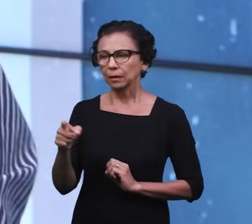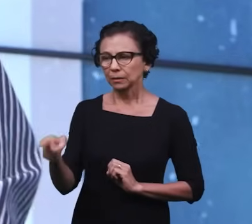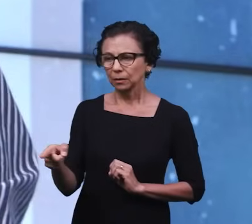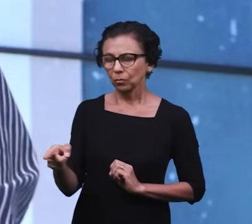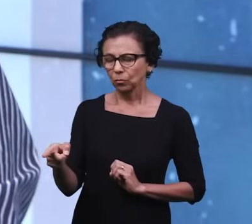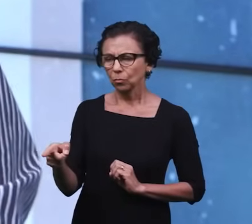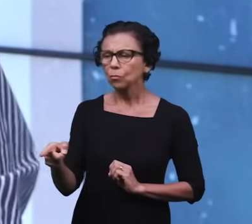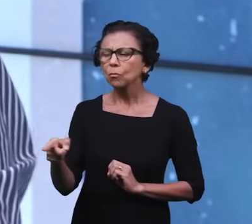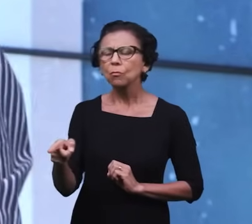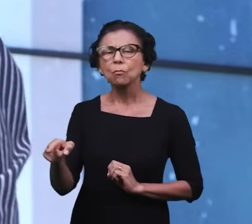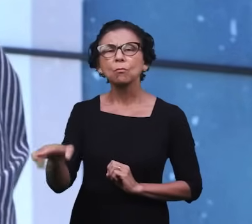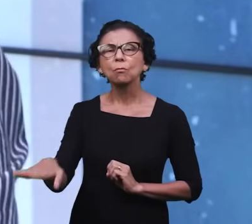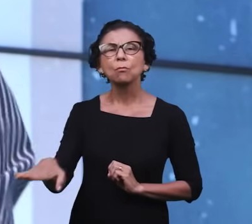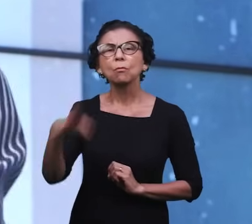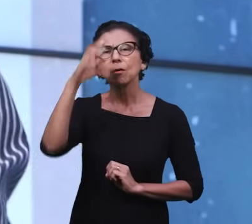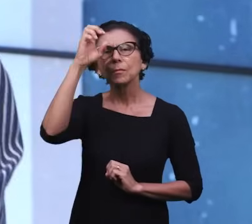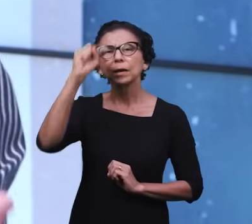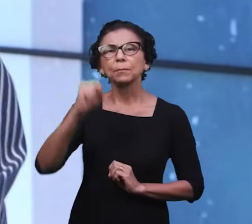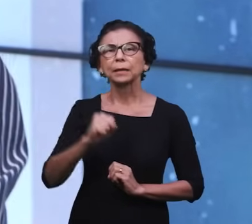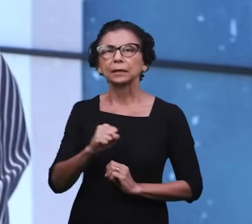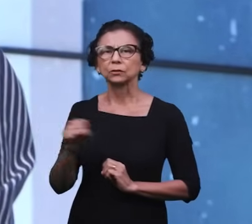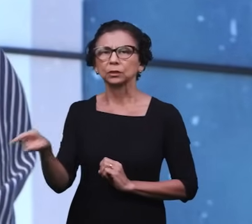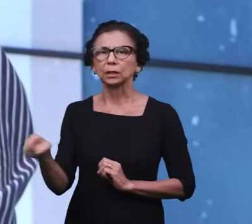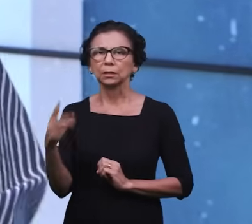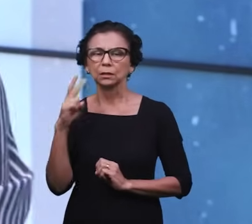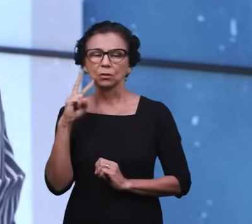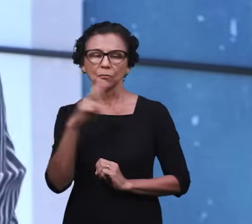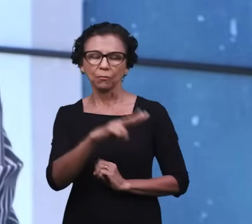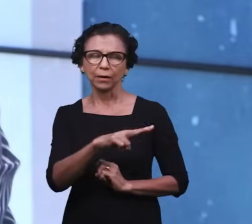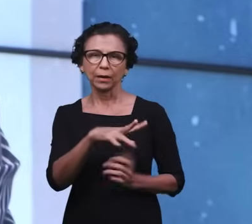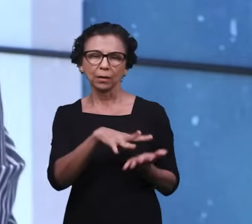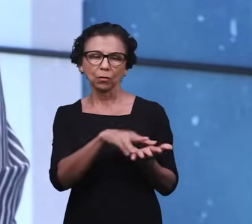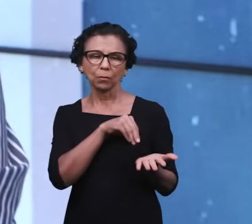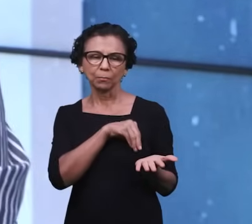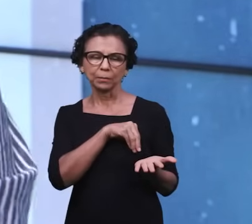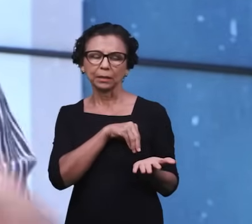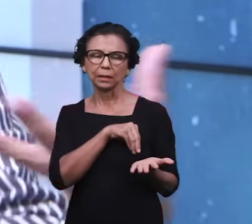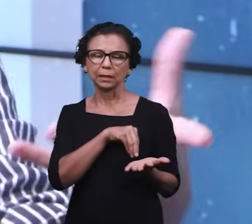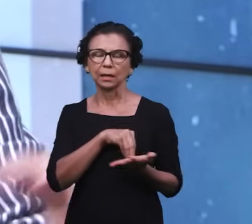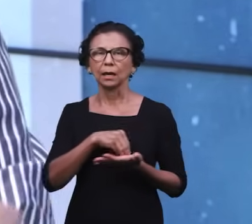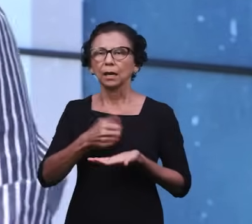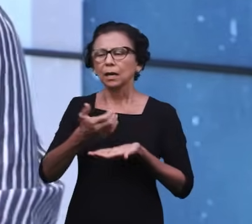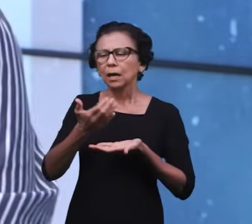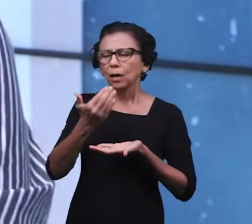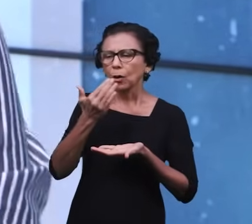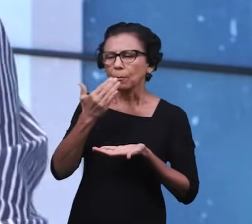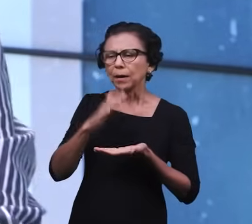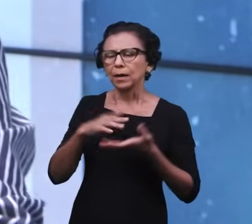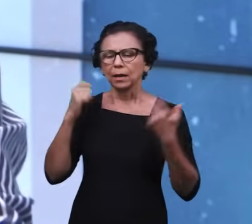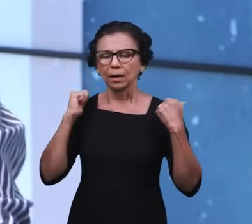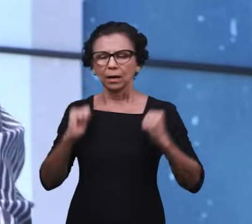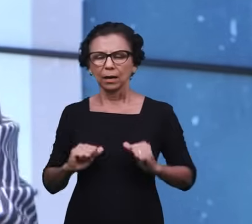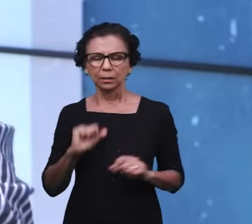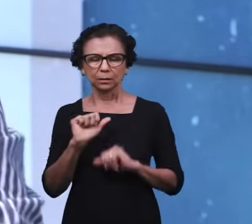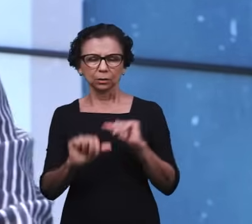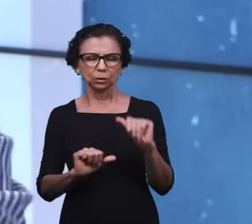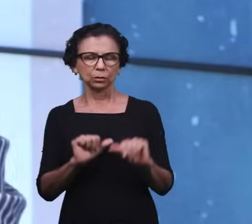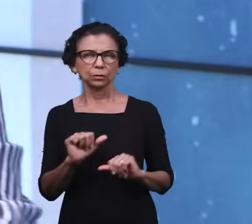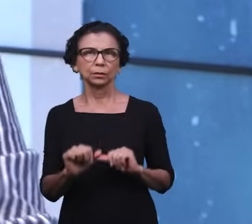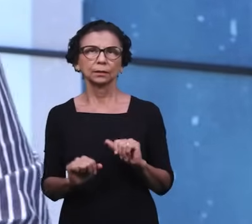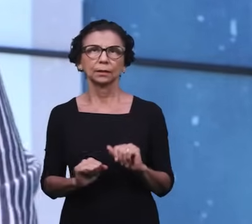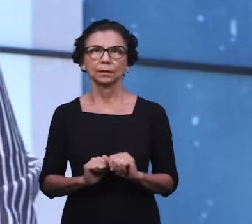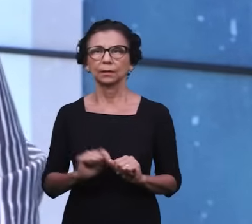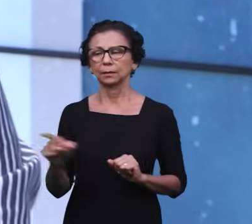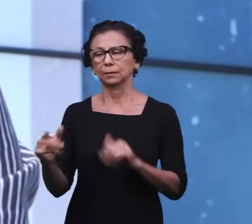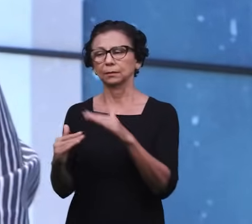ela aprende, o adulto está ensinando, nem sabe que está ensinando. Está ensinando a comer, a tratar os outros, ela está aprendendo